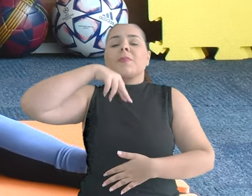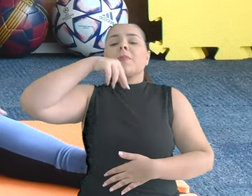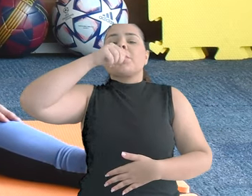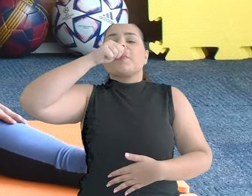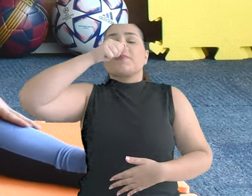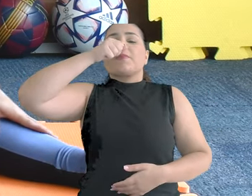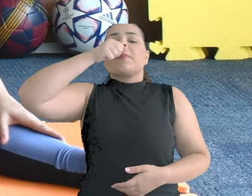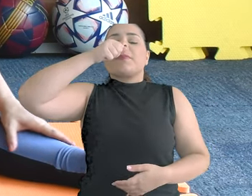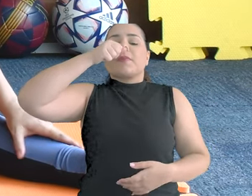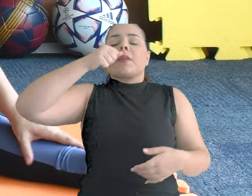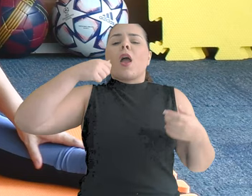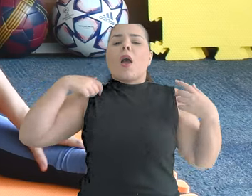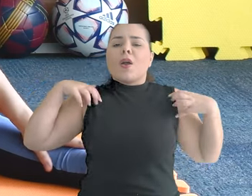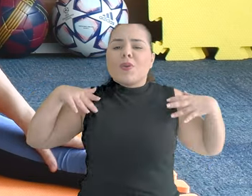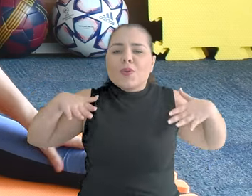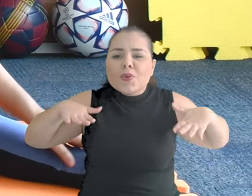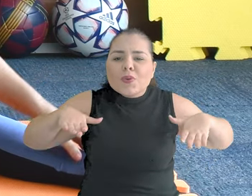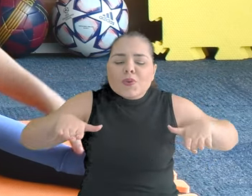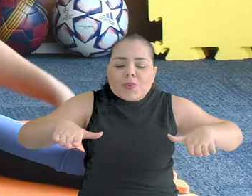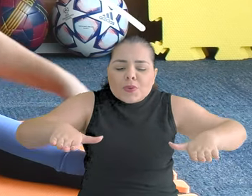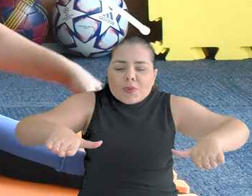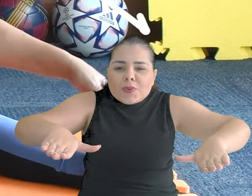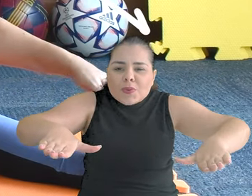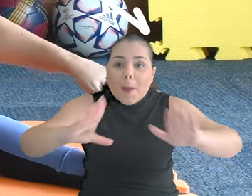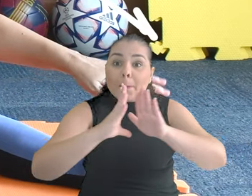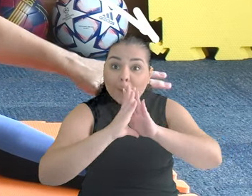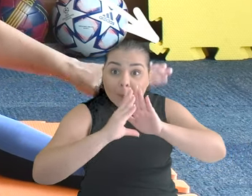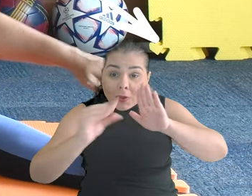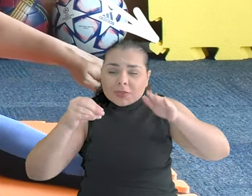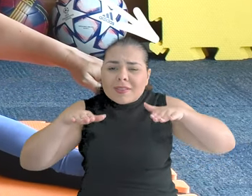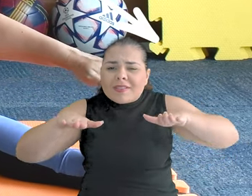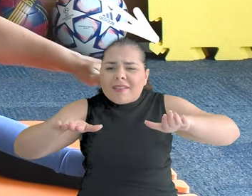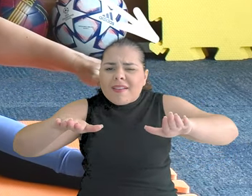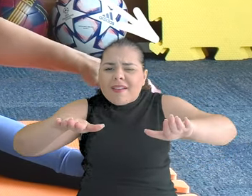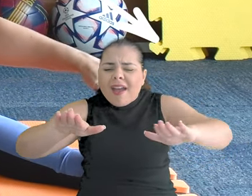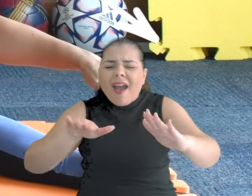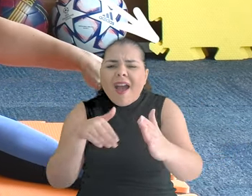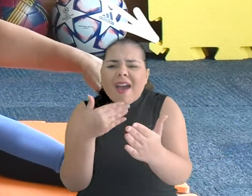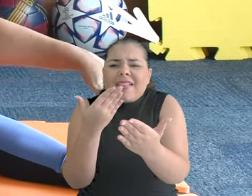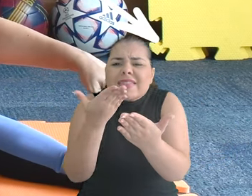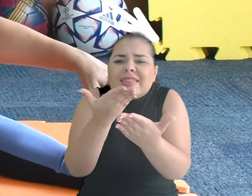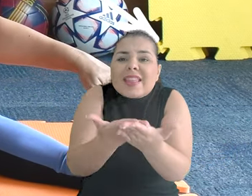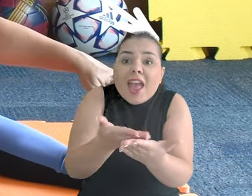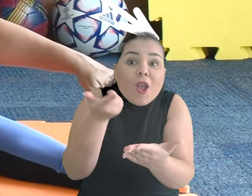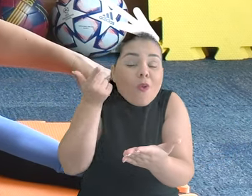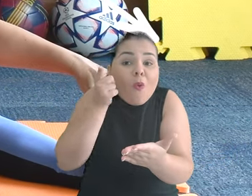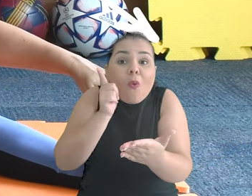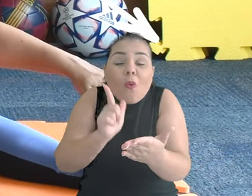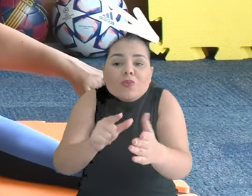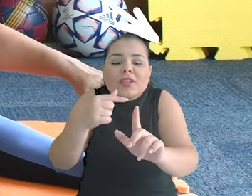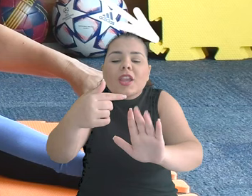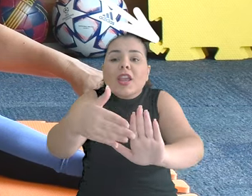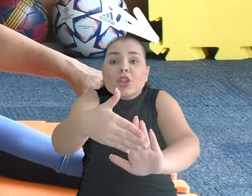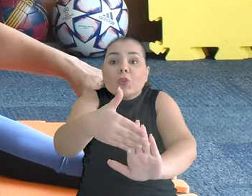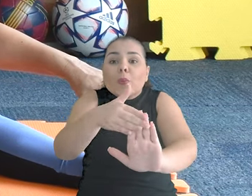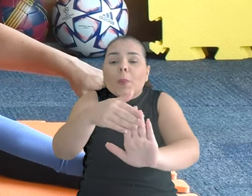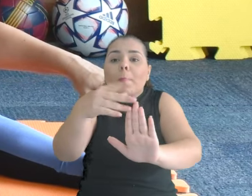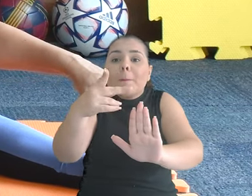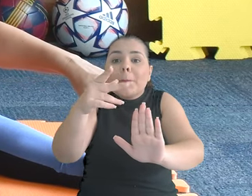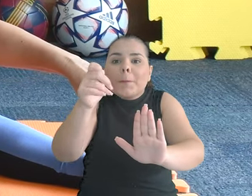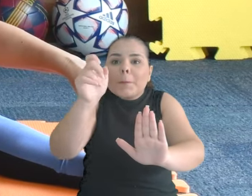Inspira, desliza a mão sobre a perna, vai, vai, vai, vai até chegar lá na ponta dos